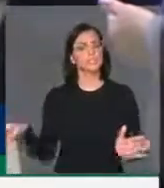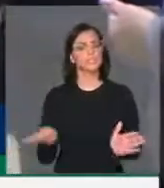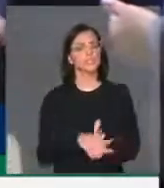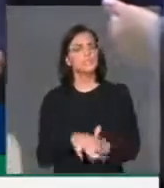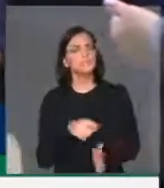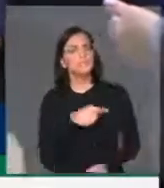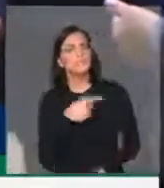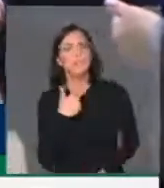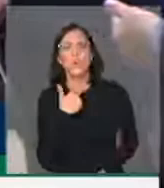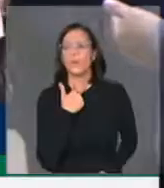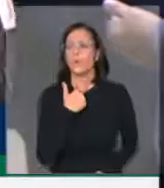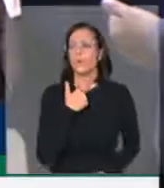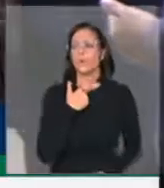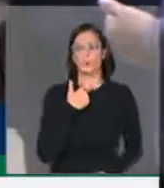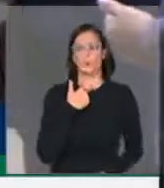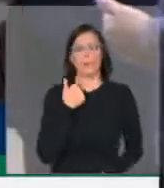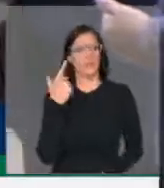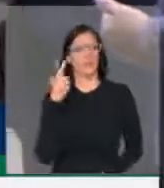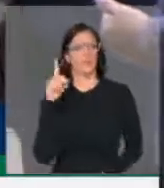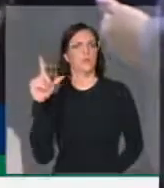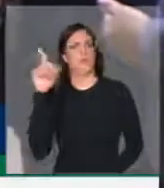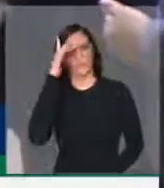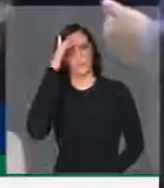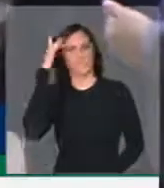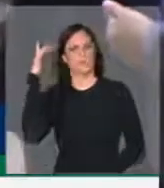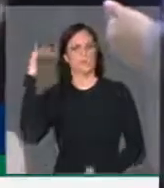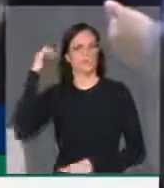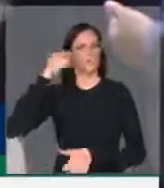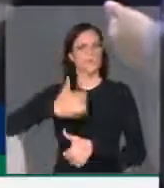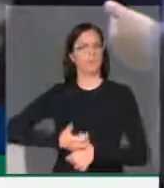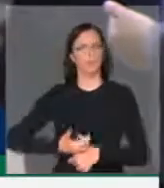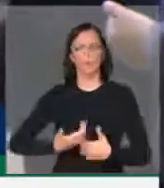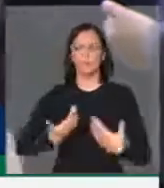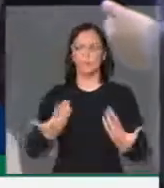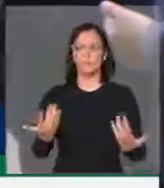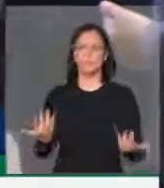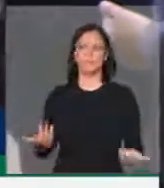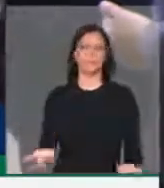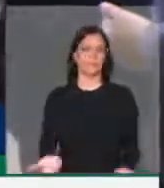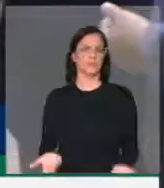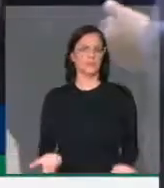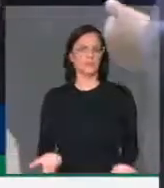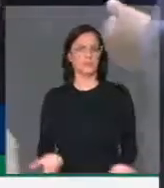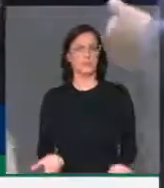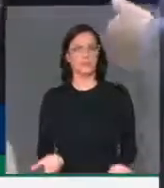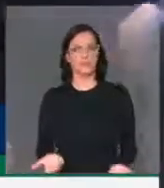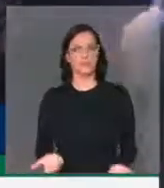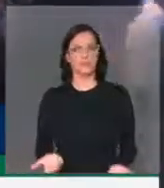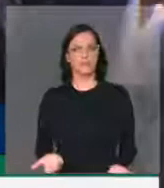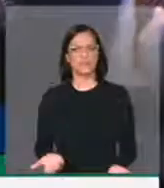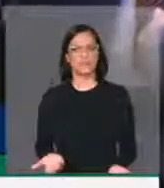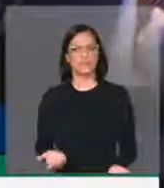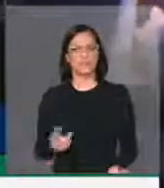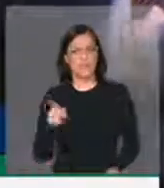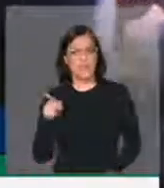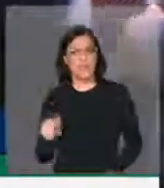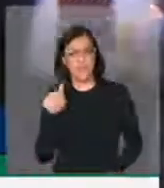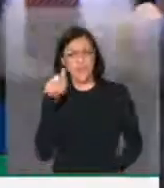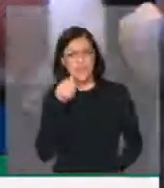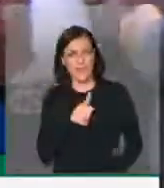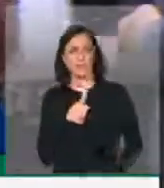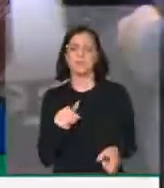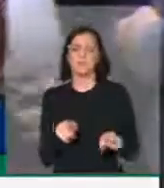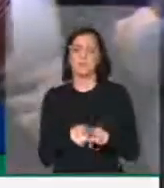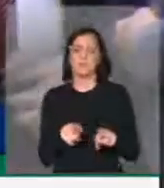horárias estão ocupadas por outra pessoa e simplesmente ela e muitas outras